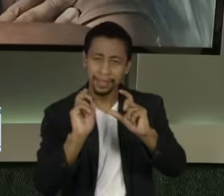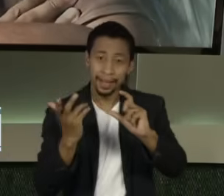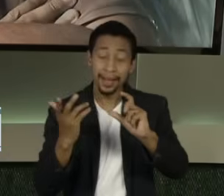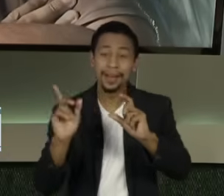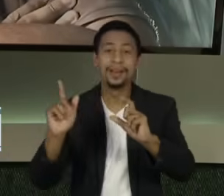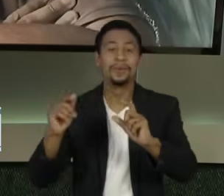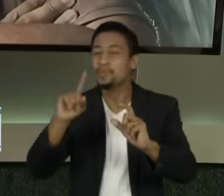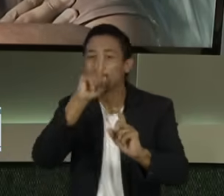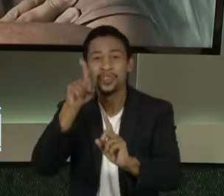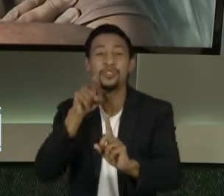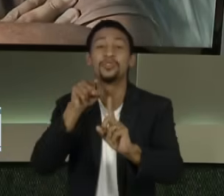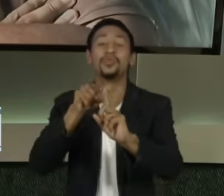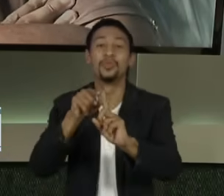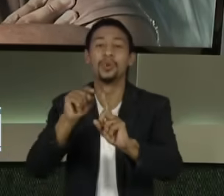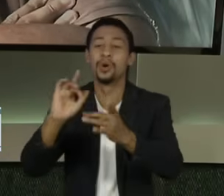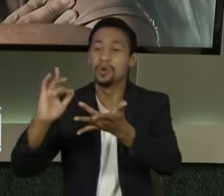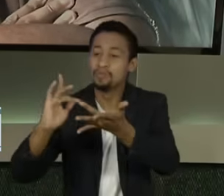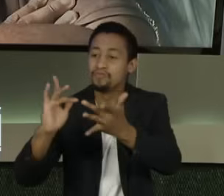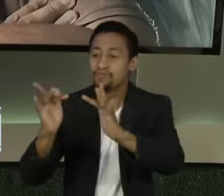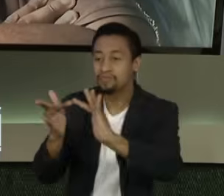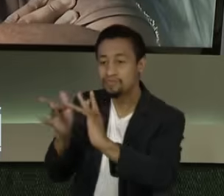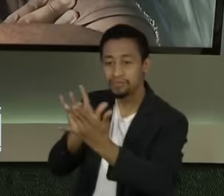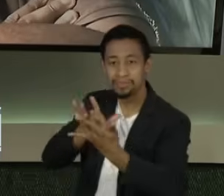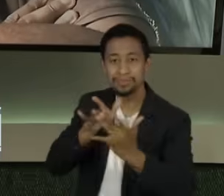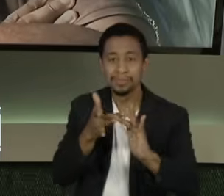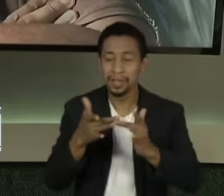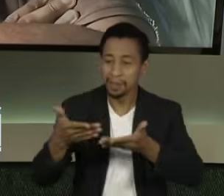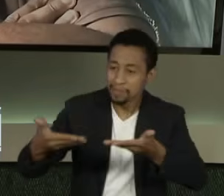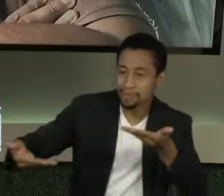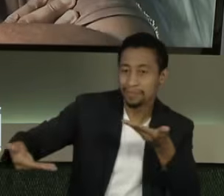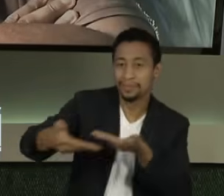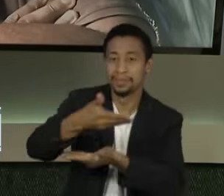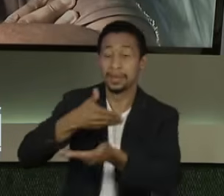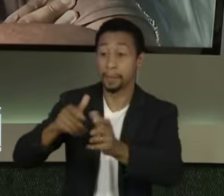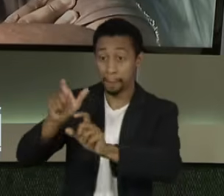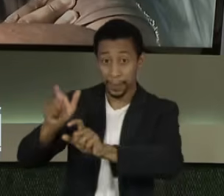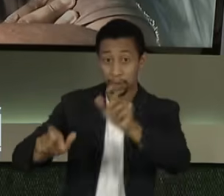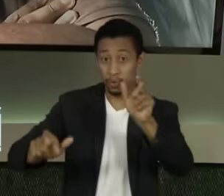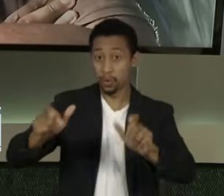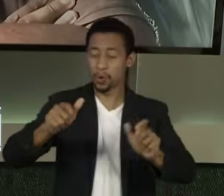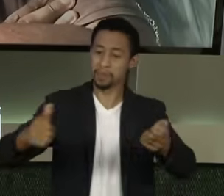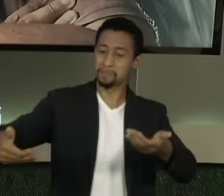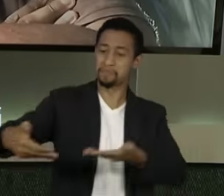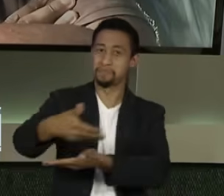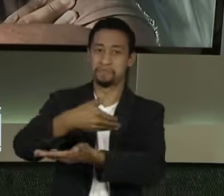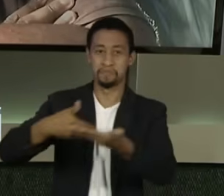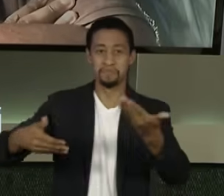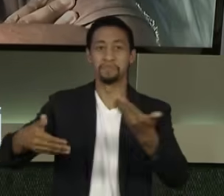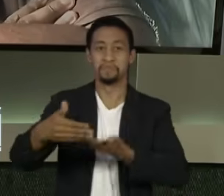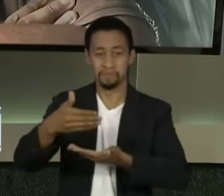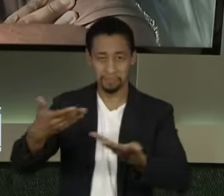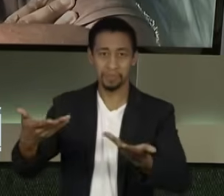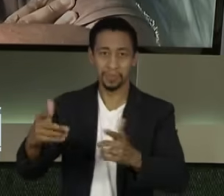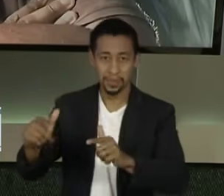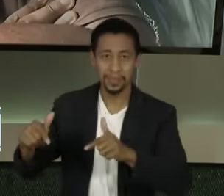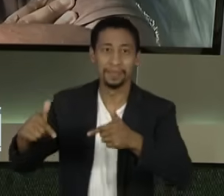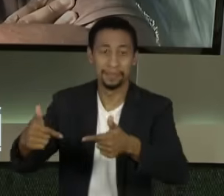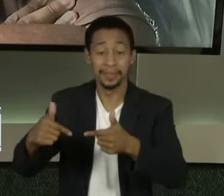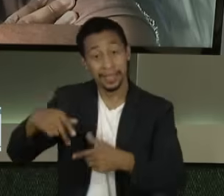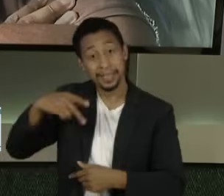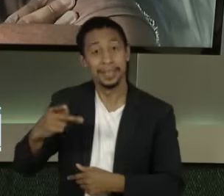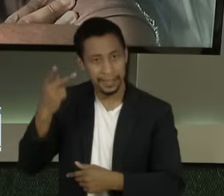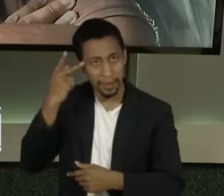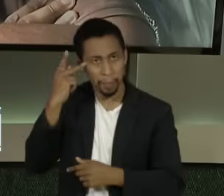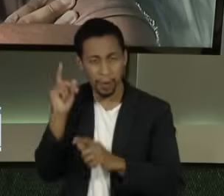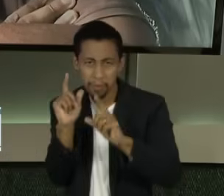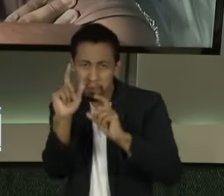máximo possível. Hoje, através da fotografia, assim, ela me abriu bastante portas, assim. Eu fiz um trabalho agora muito, muito bacana em São Paulo, assim, que está para sair